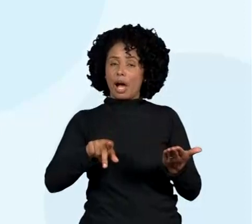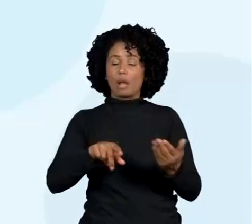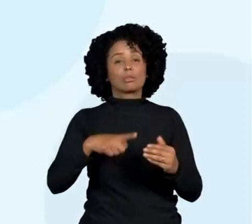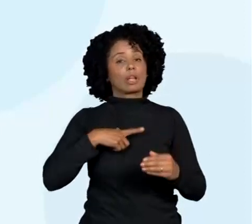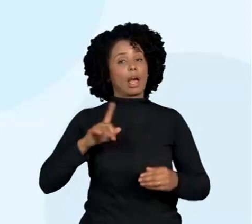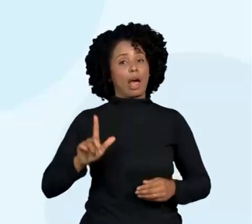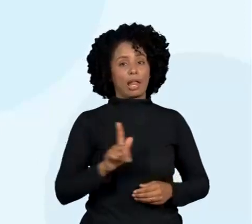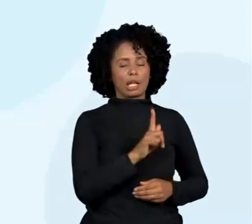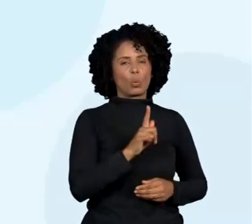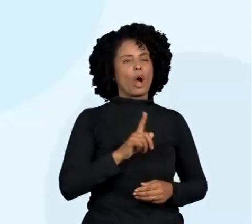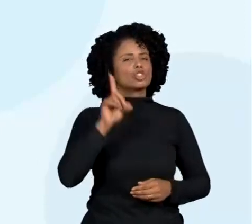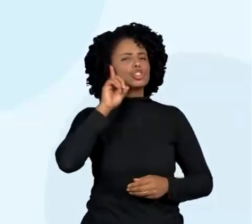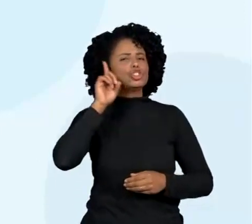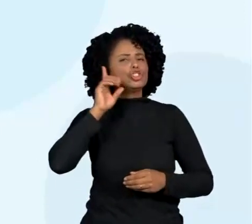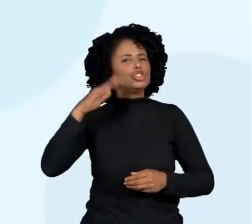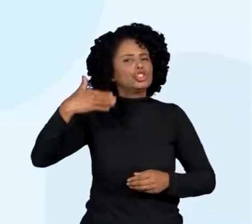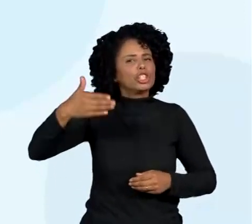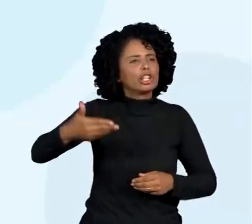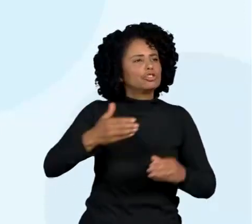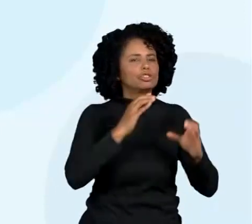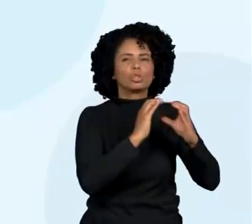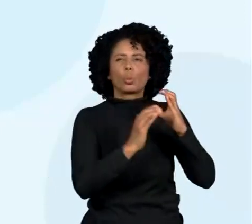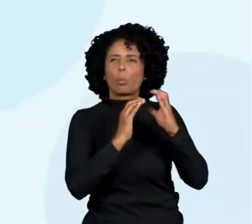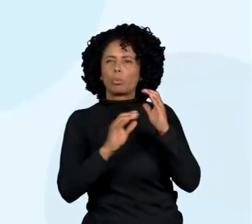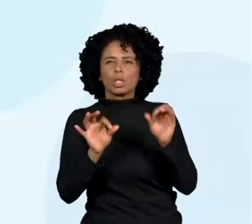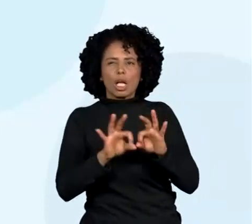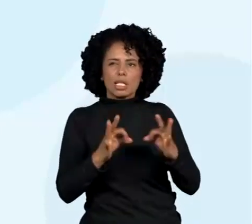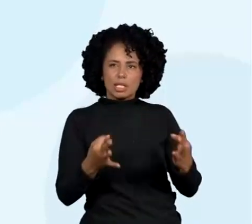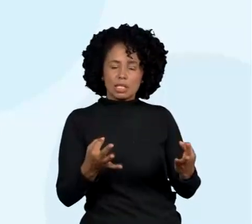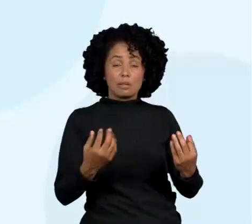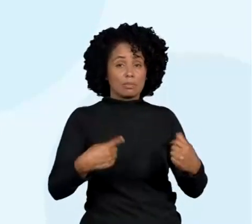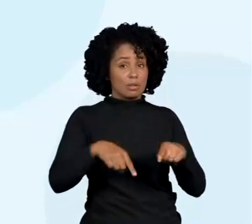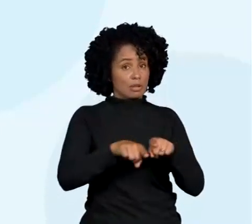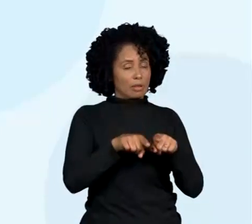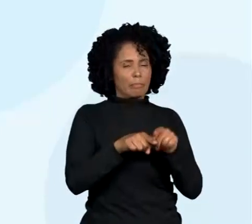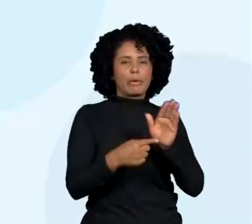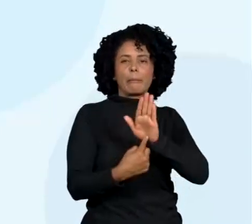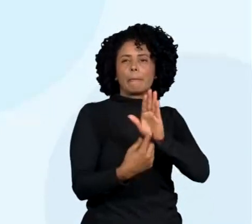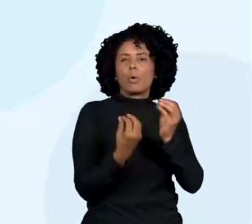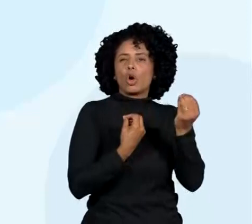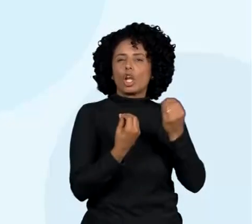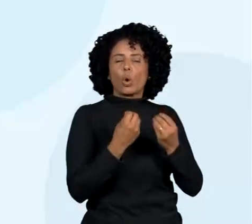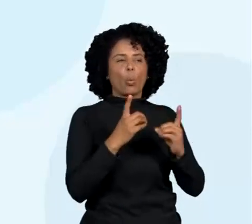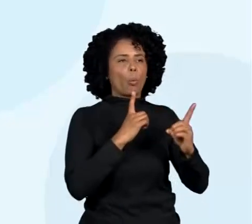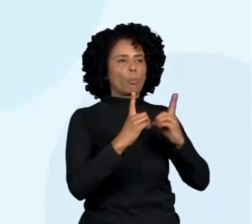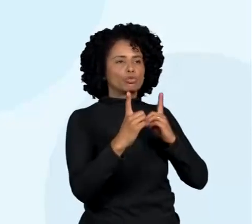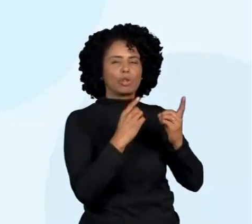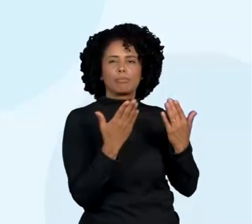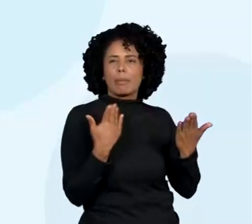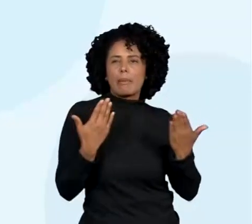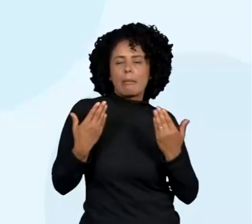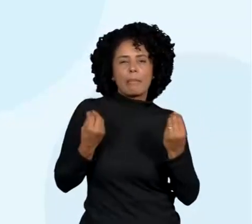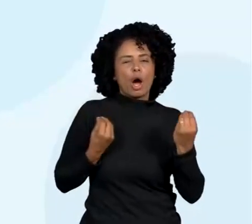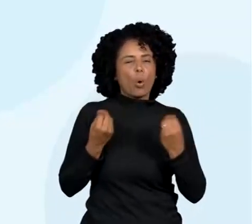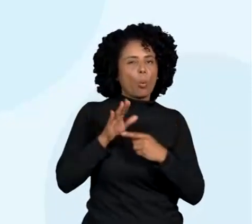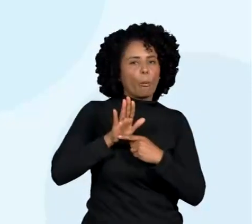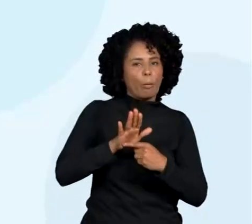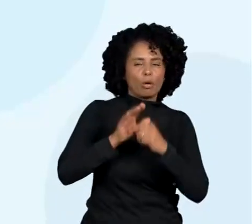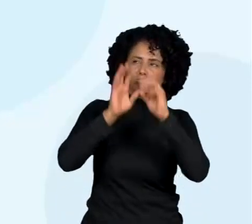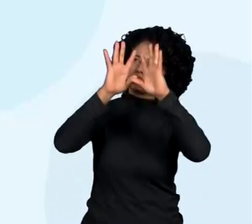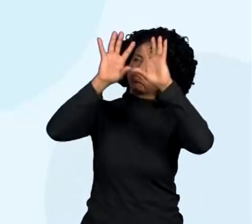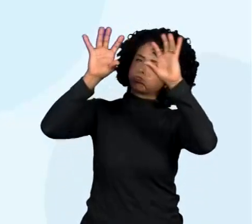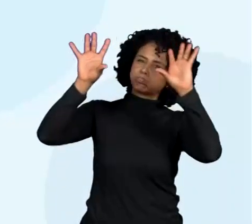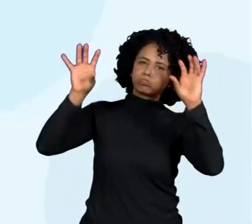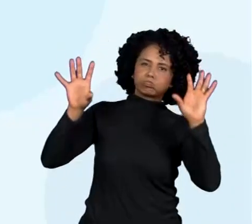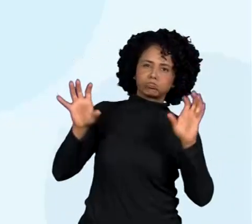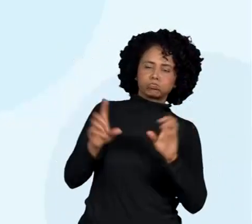coloquial, acompanha ilustrações. Os diálogos são apresentados em balões com